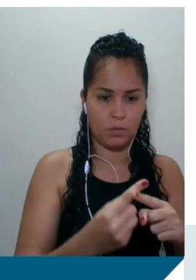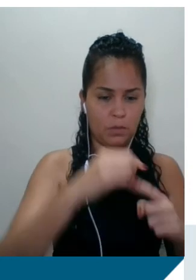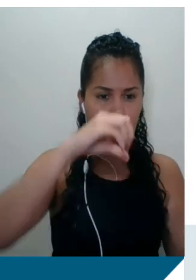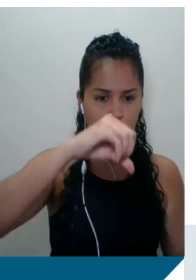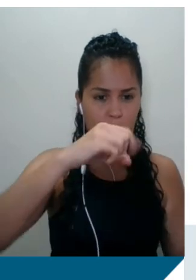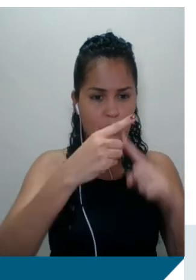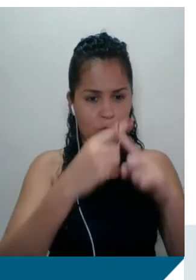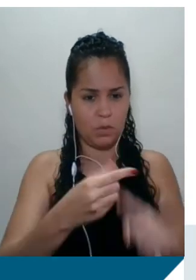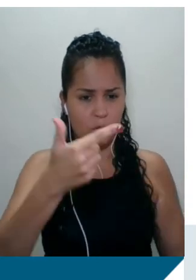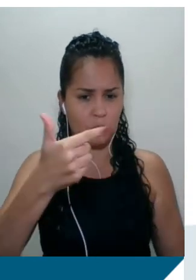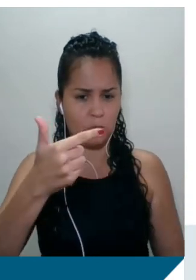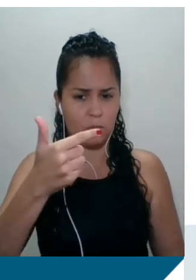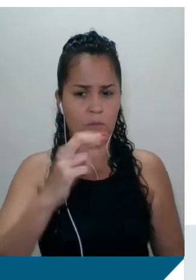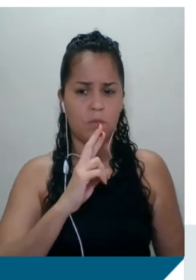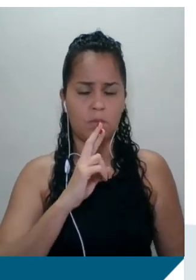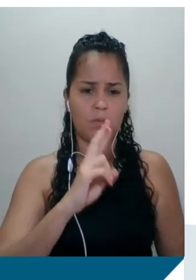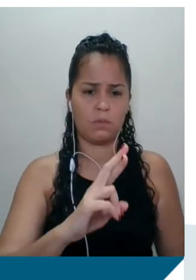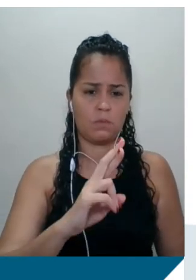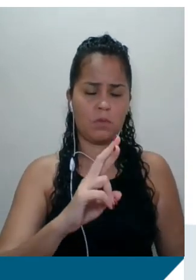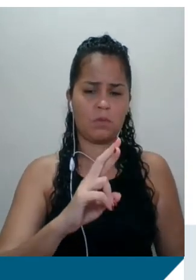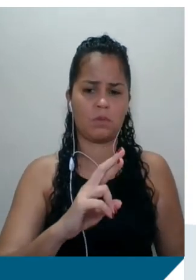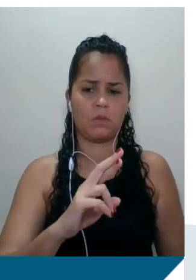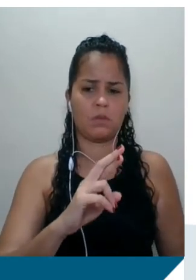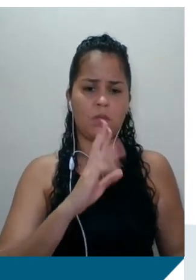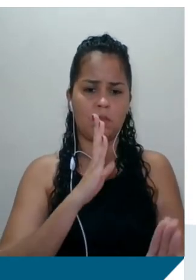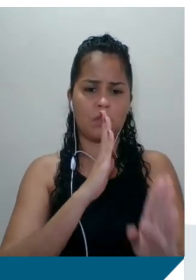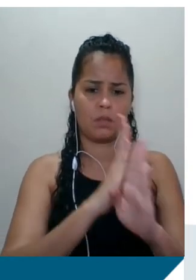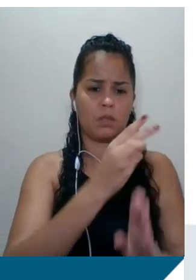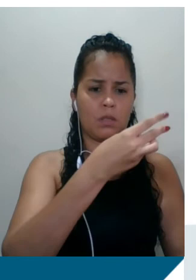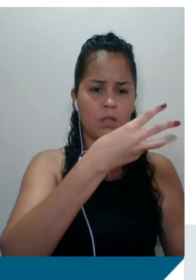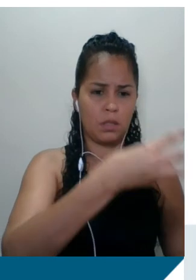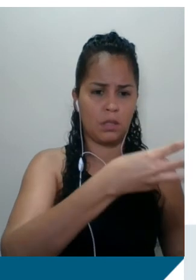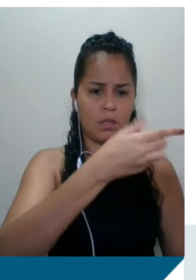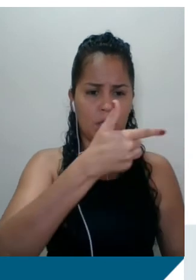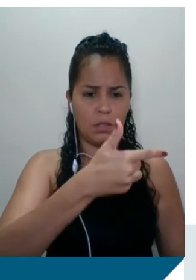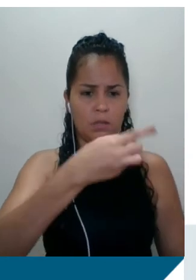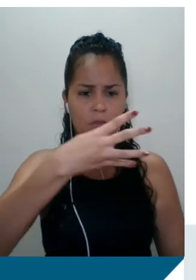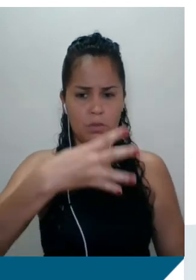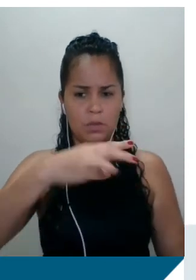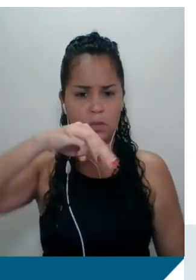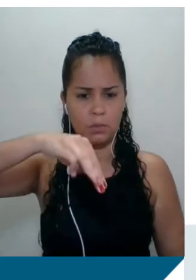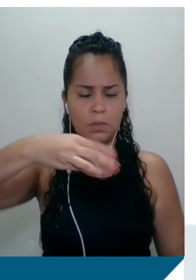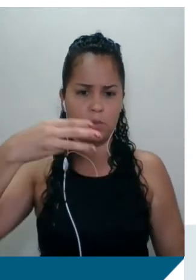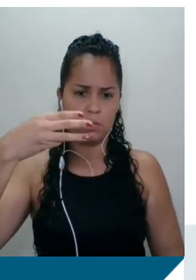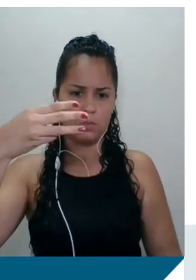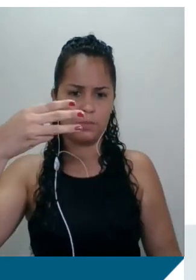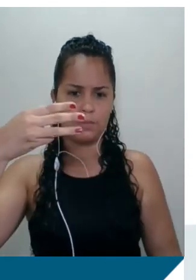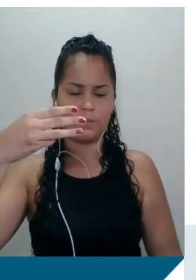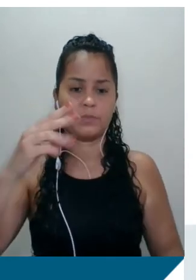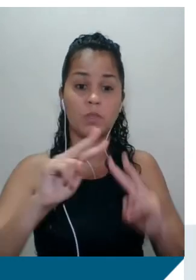o volume do cilindro. Vai ficar 3 vezes 9 vezes 12. E aí, resolvendo, vamos